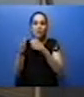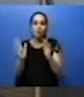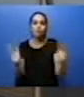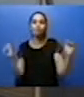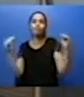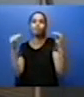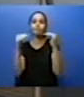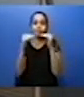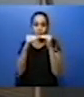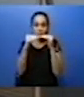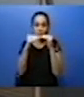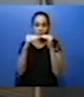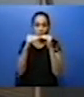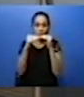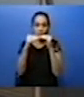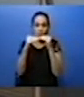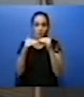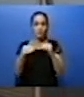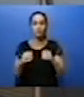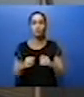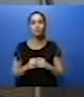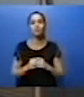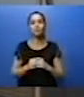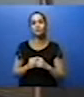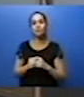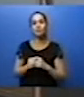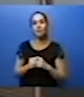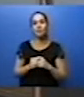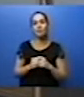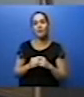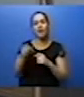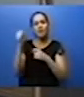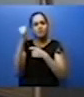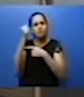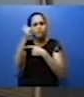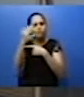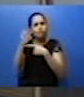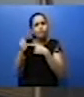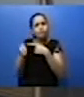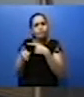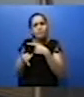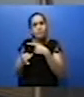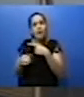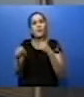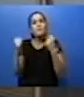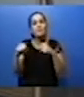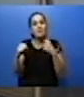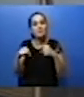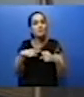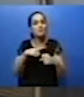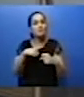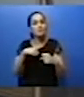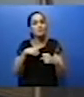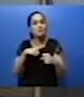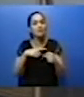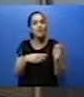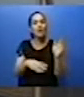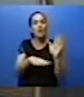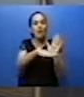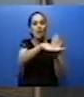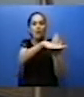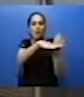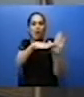duas que eu tô adicionando ou subtraindo é e essas frações equivalentes tem que ter o mesmo denominador